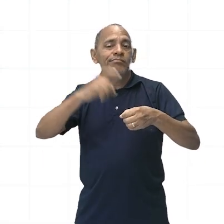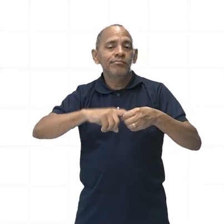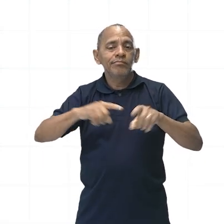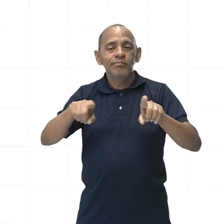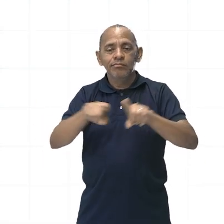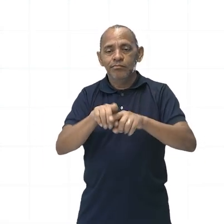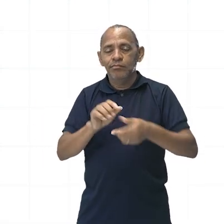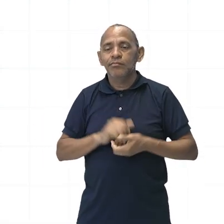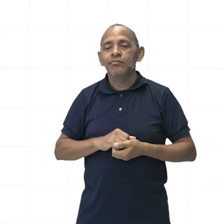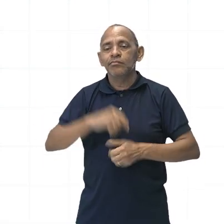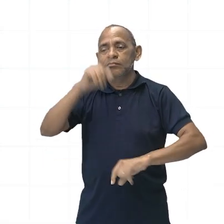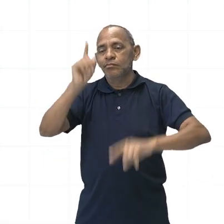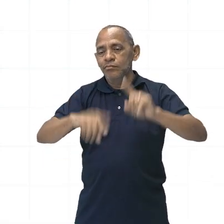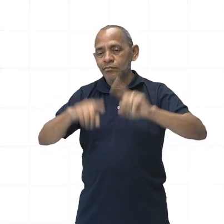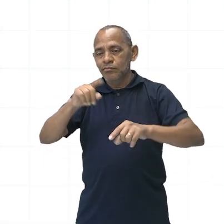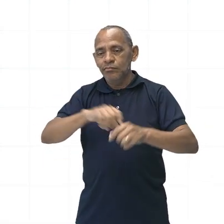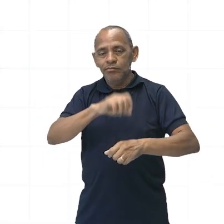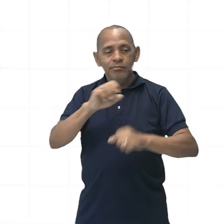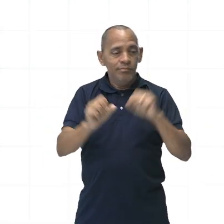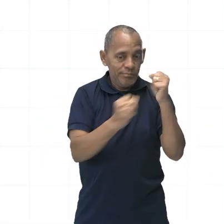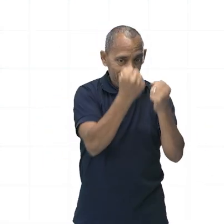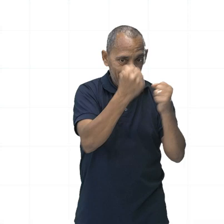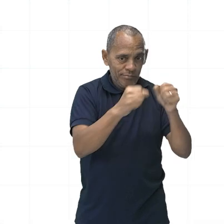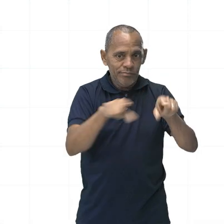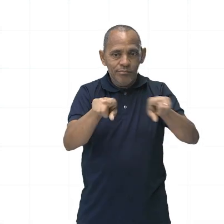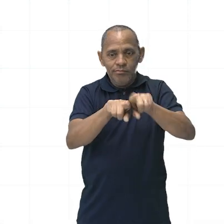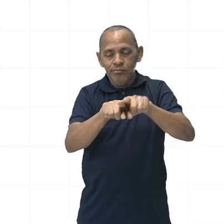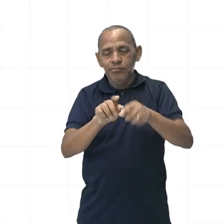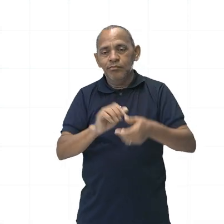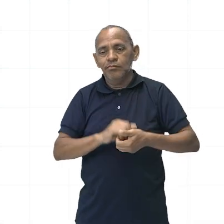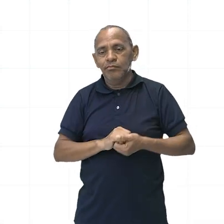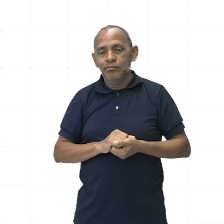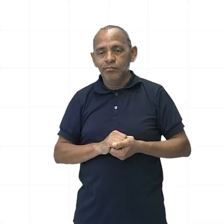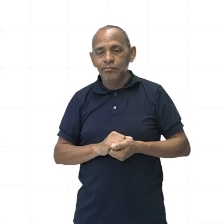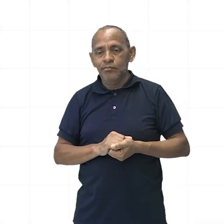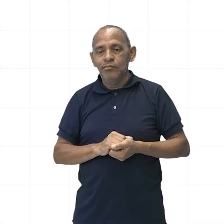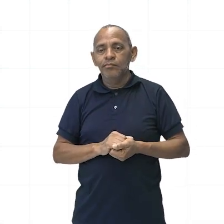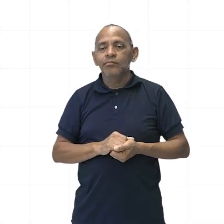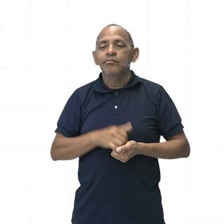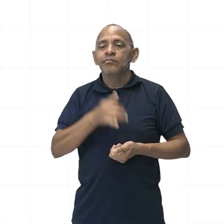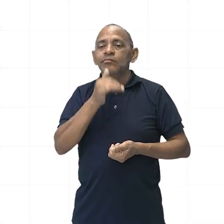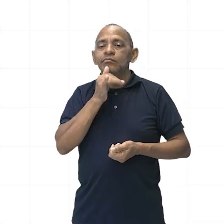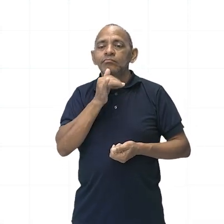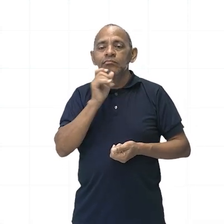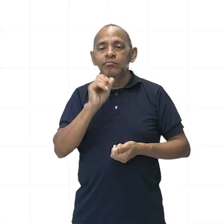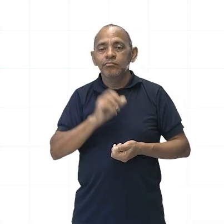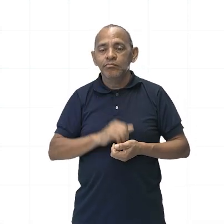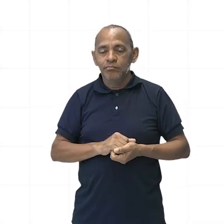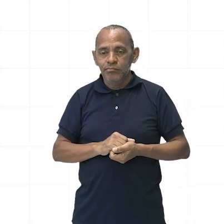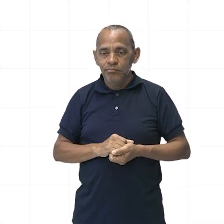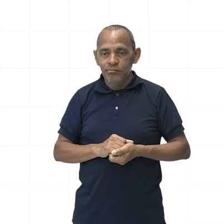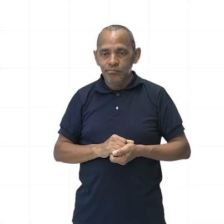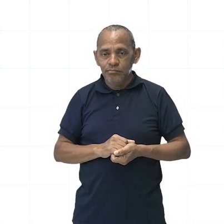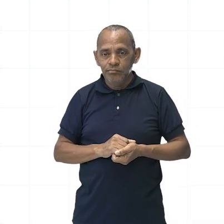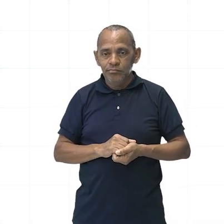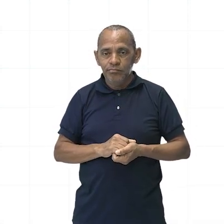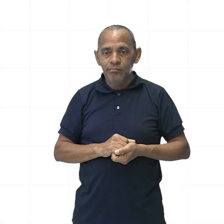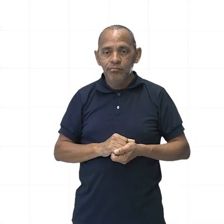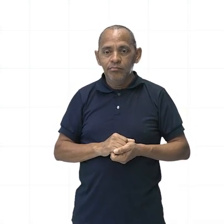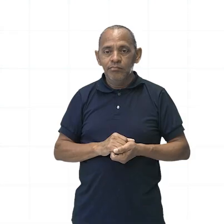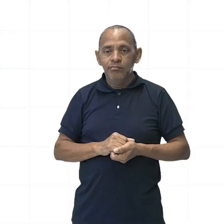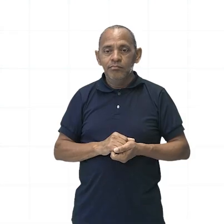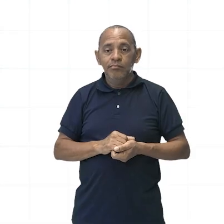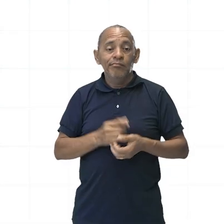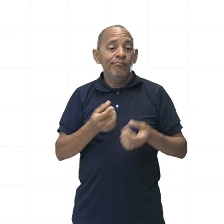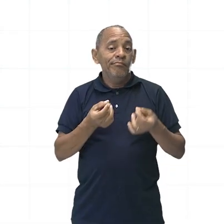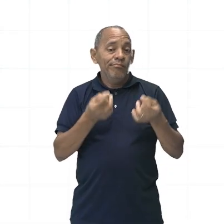dos conglomerados, das empresas, entre outros. Um exemplo disso, que é o prejuízo